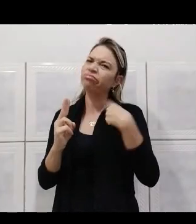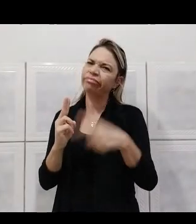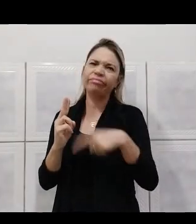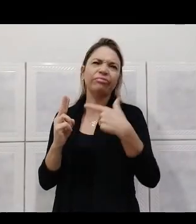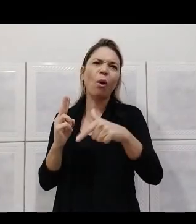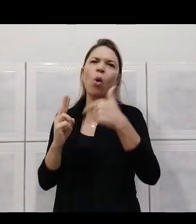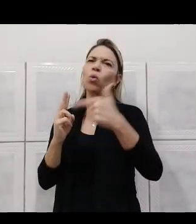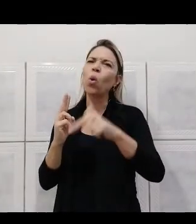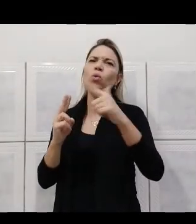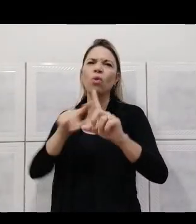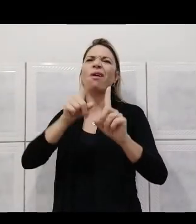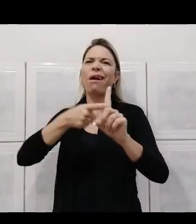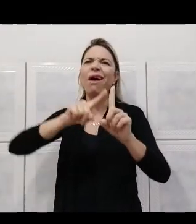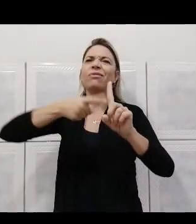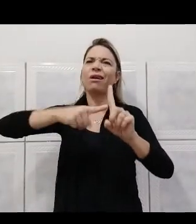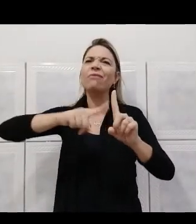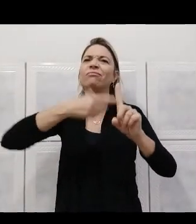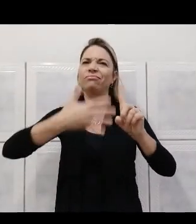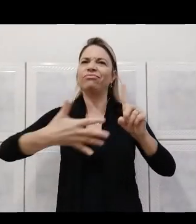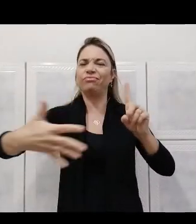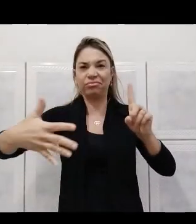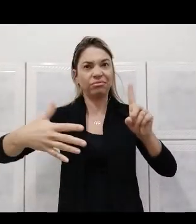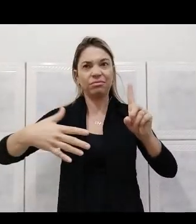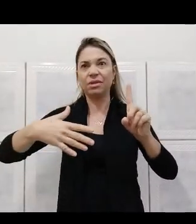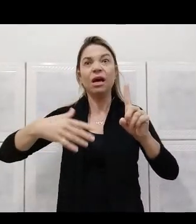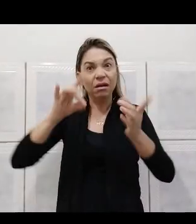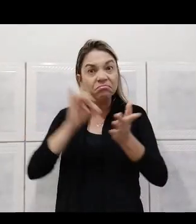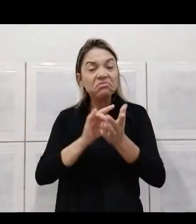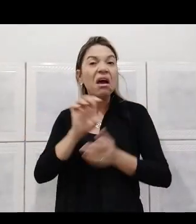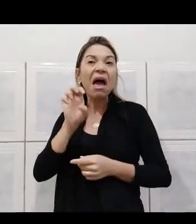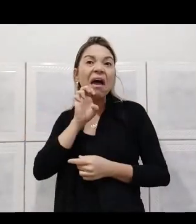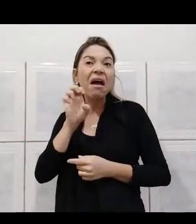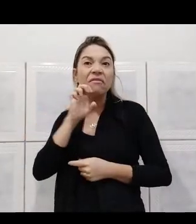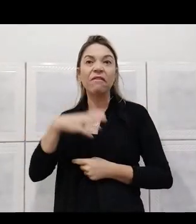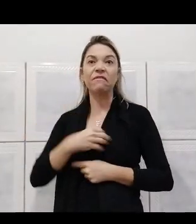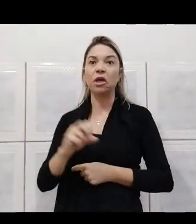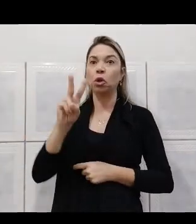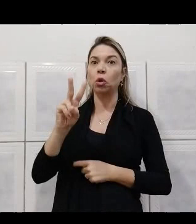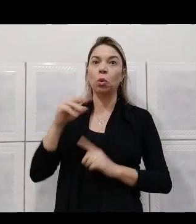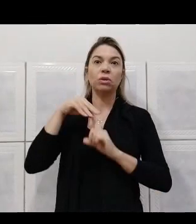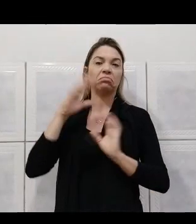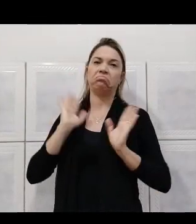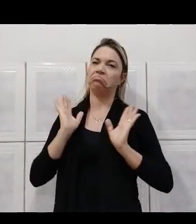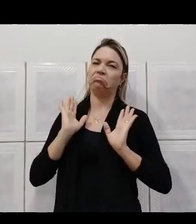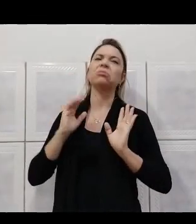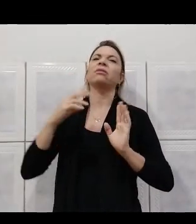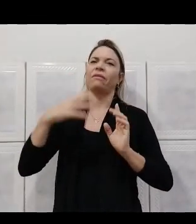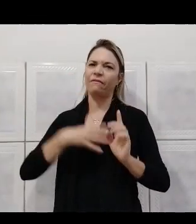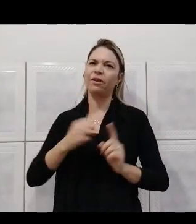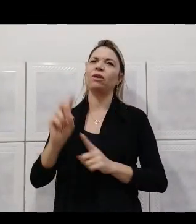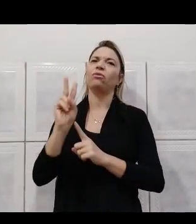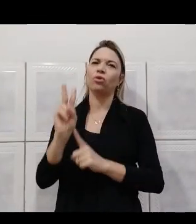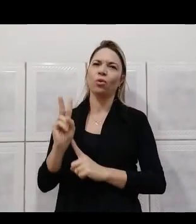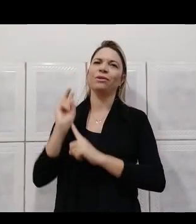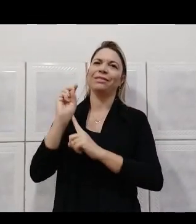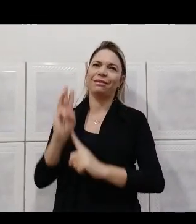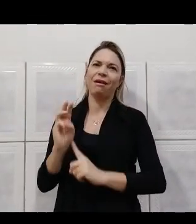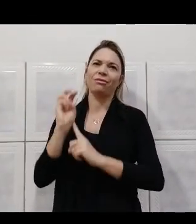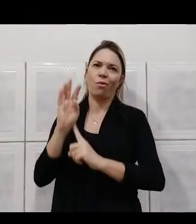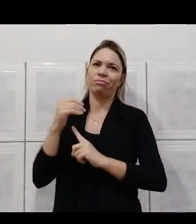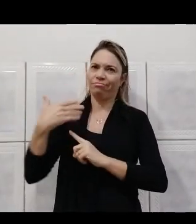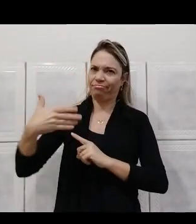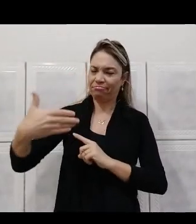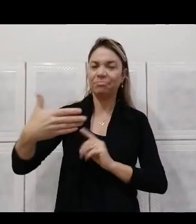a palavra do Senhor nos mostra como ele abençoou essa mulher. E claro, se nós estamos